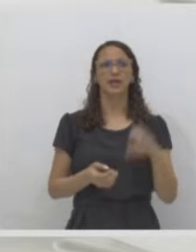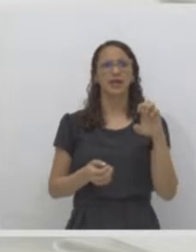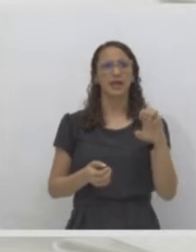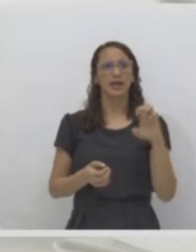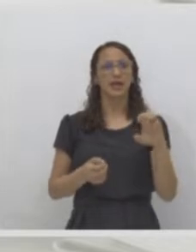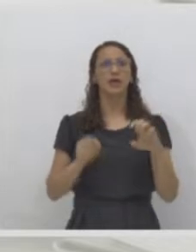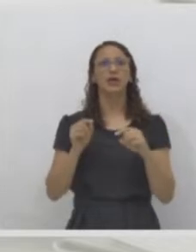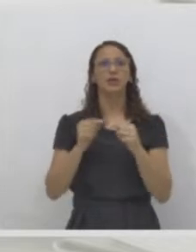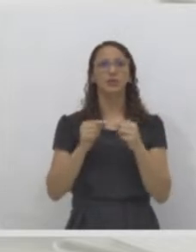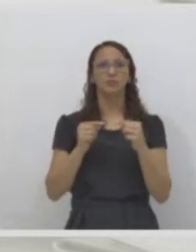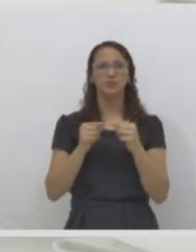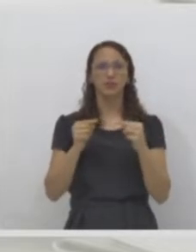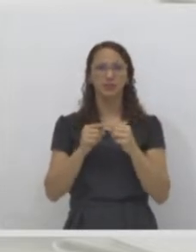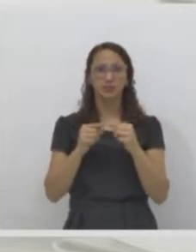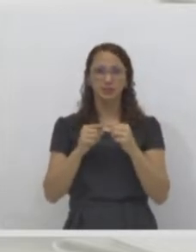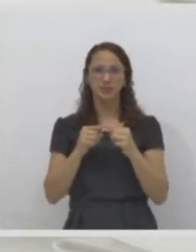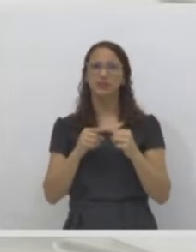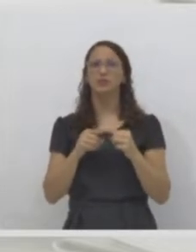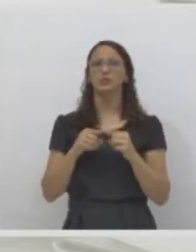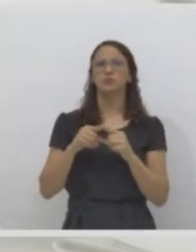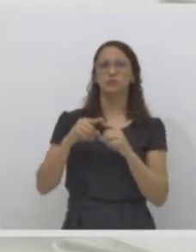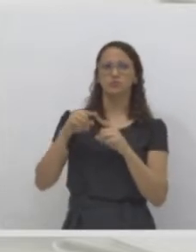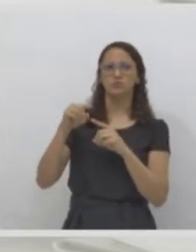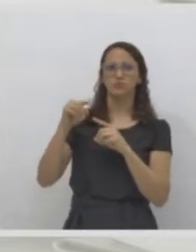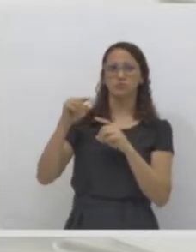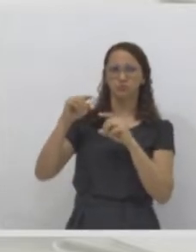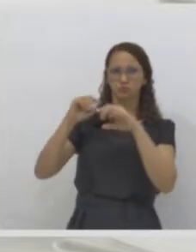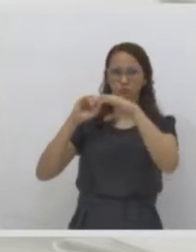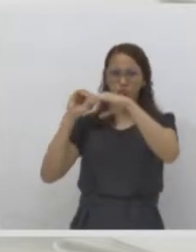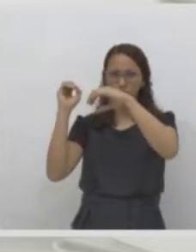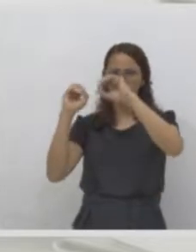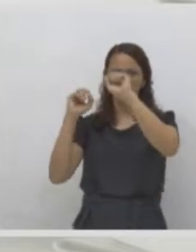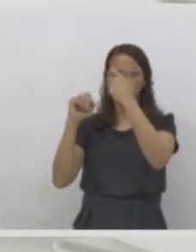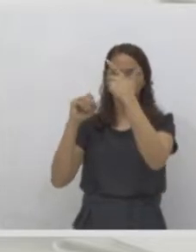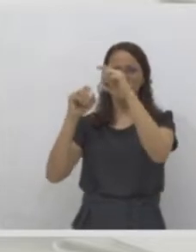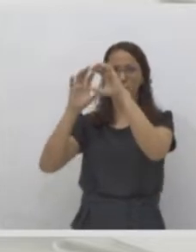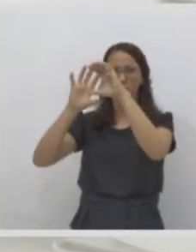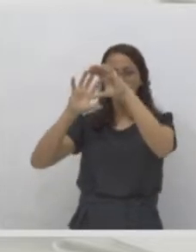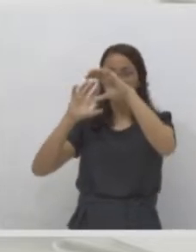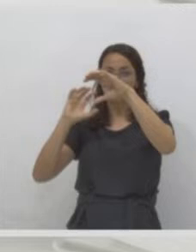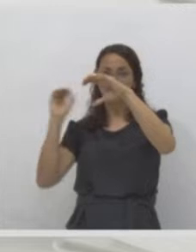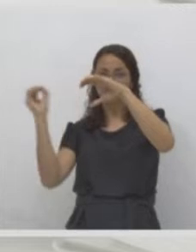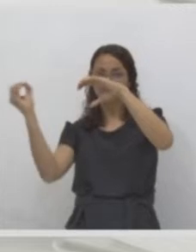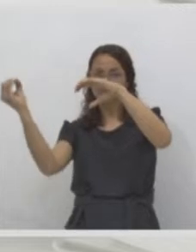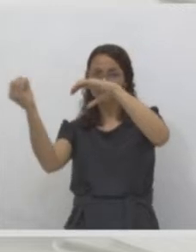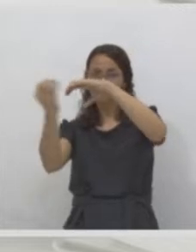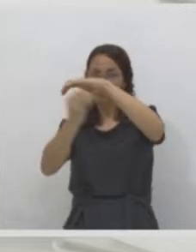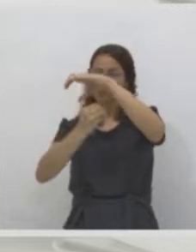Sol. E letra F, o movimento de translação dura aproximadamente